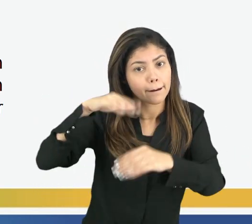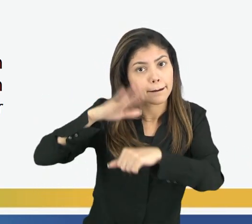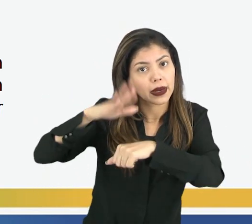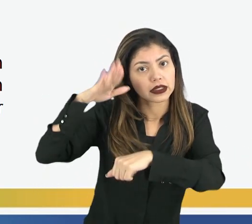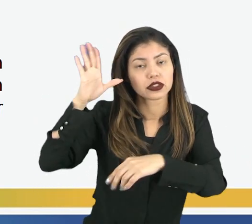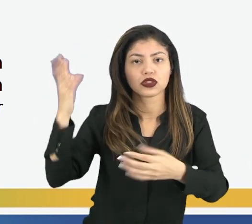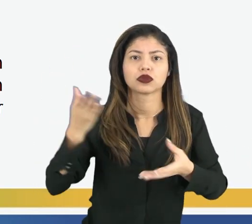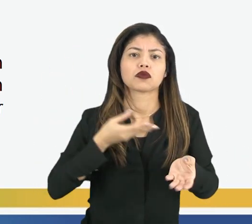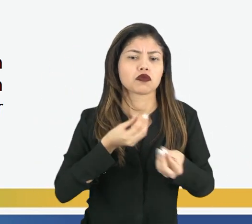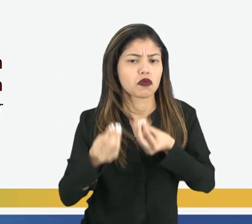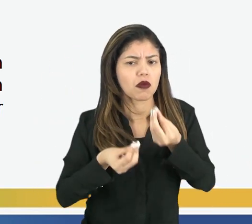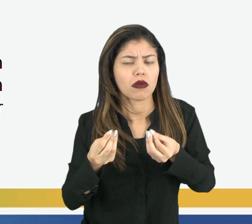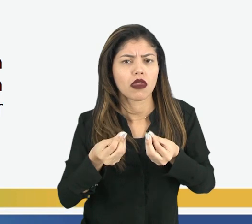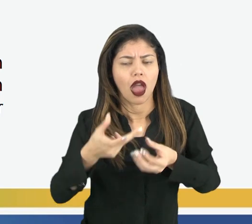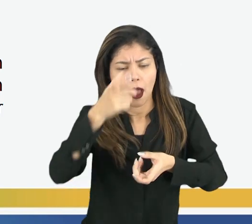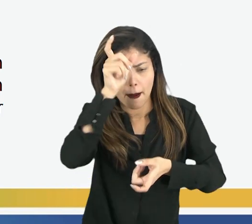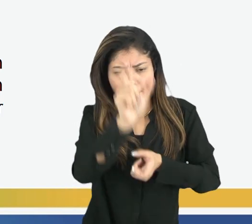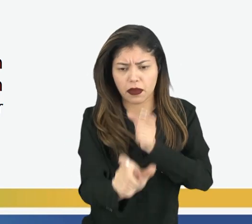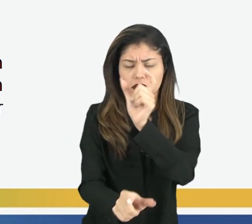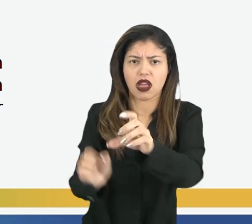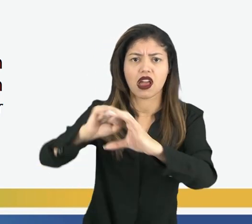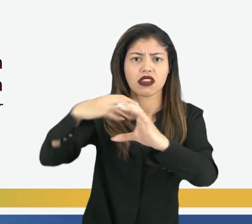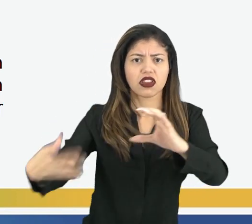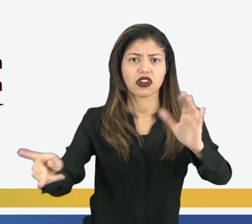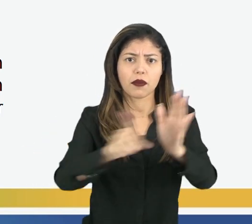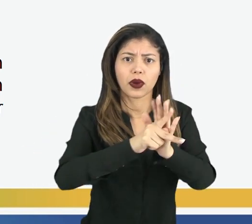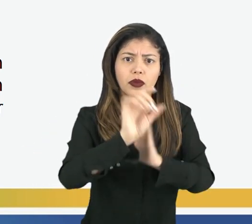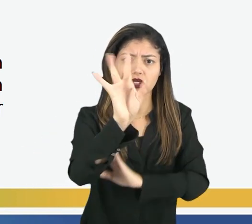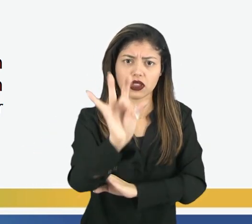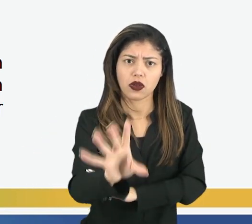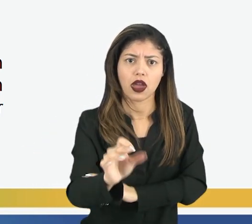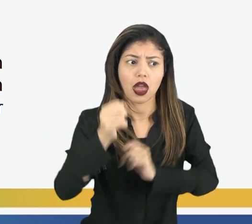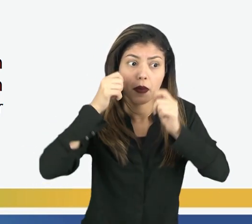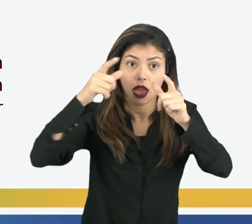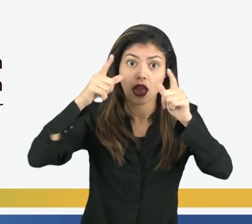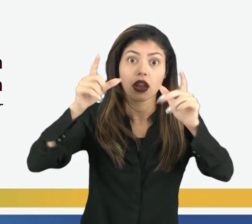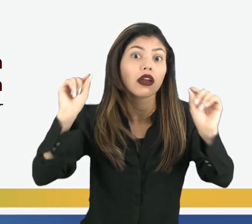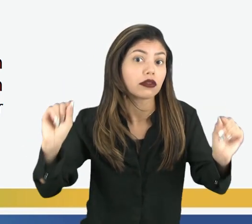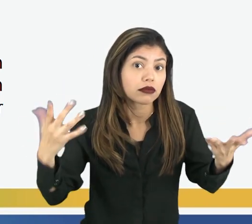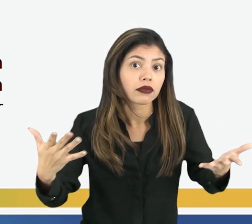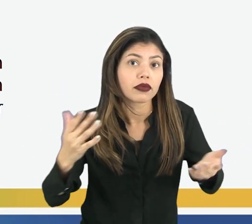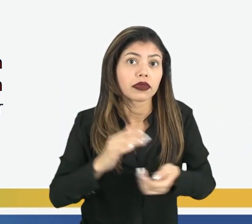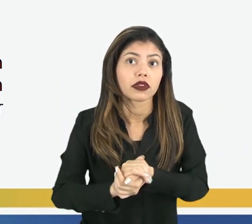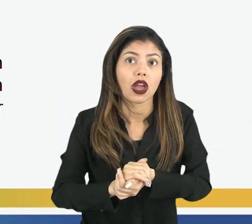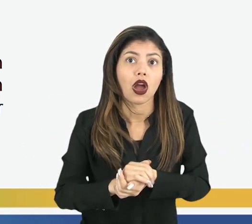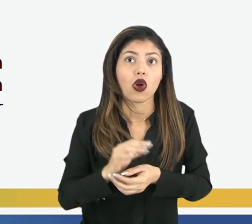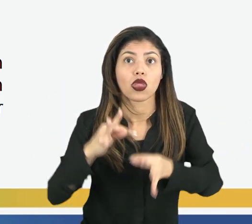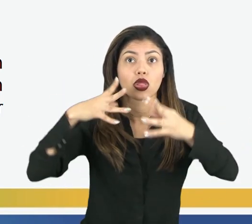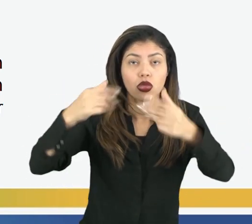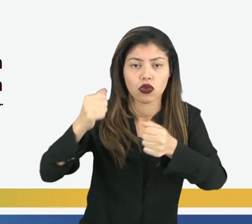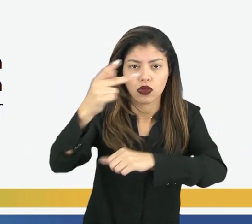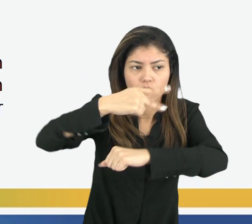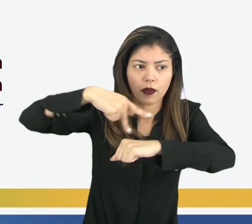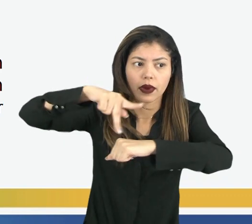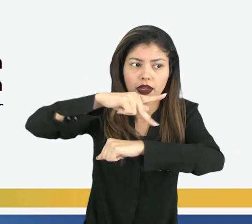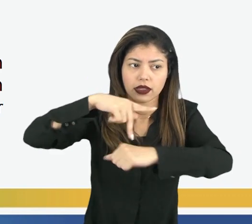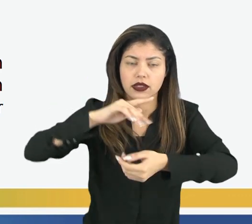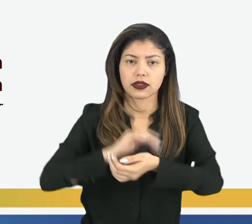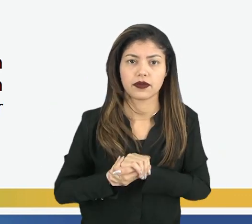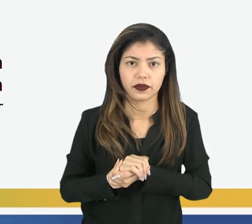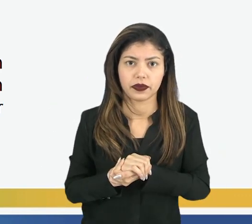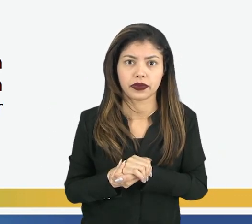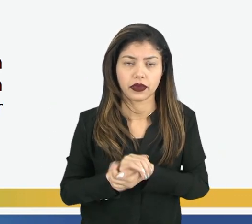comuns ou as grandes personalidades, também estavam alertas ao que estava acontecendo no país.